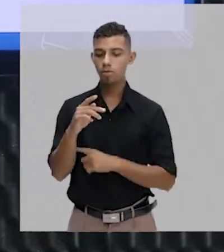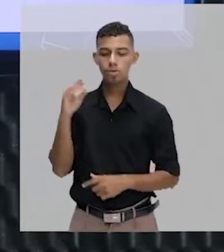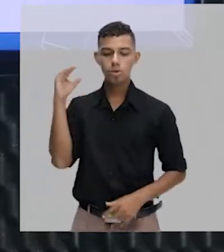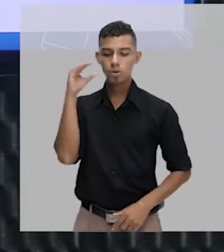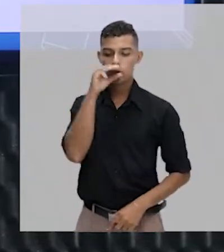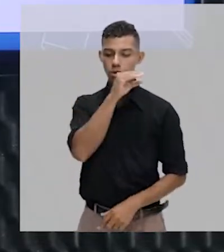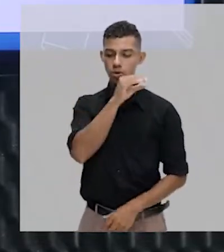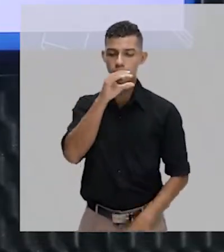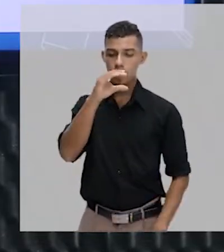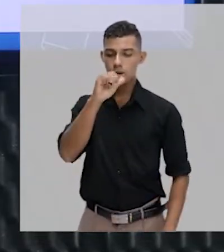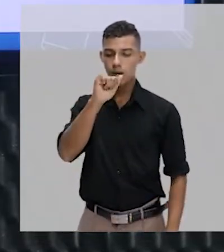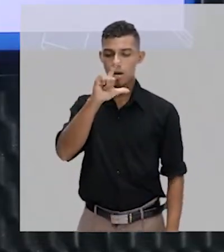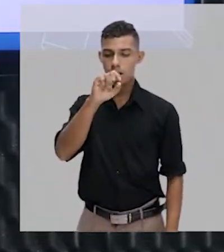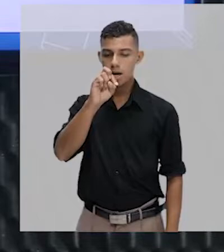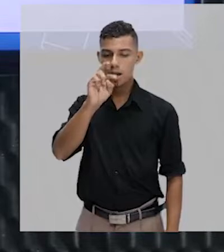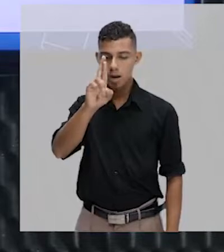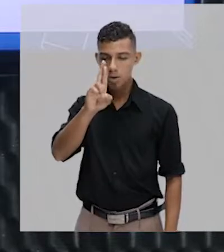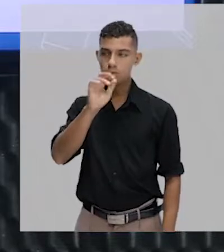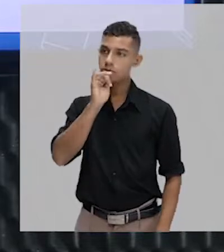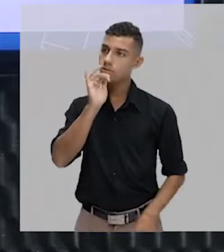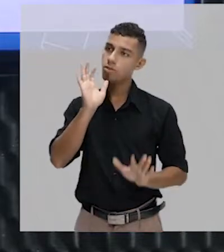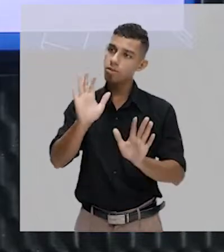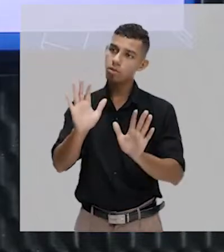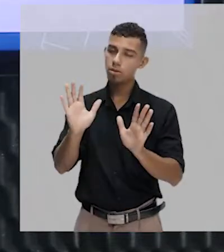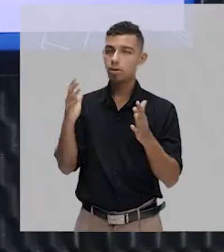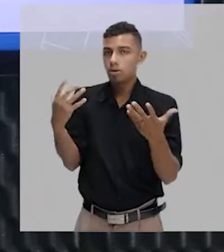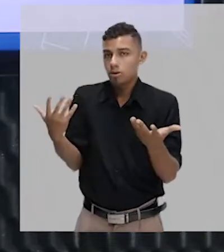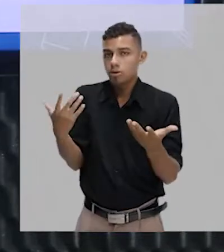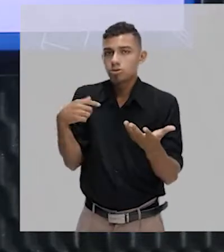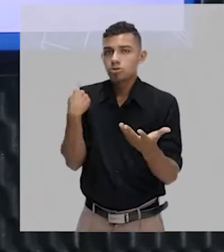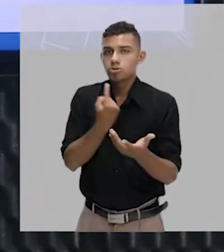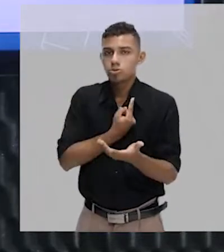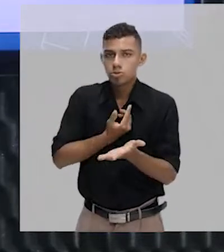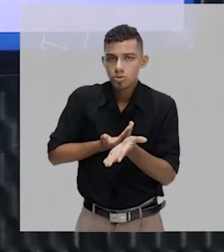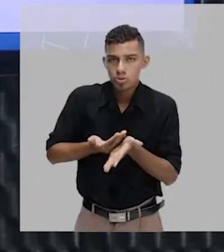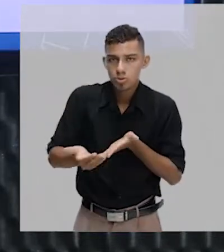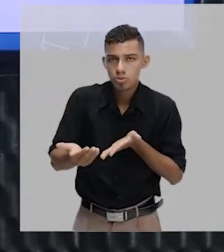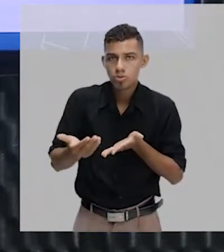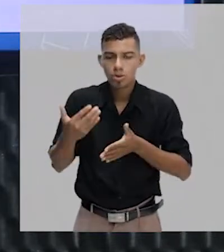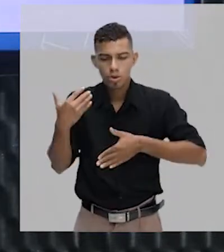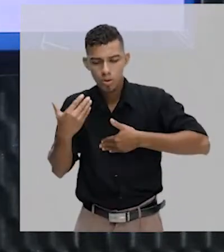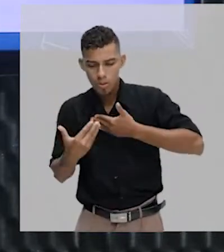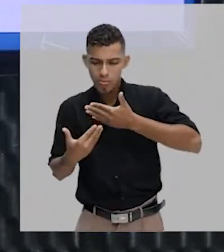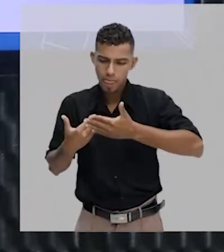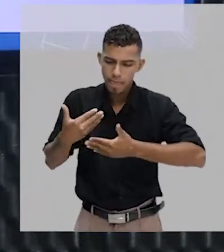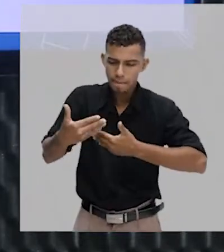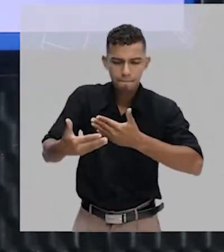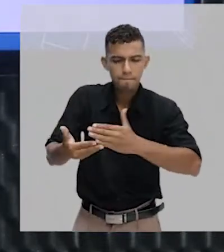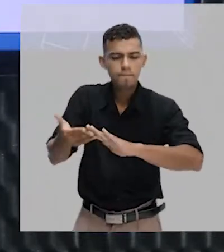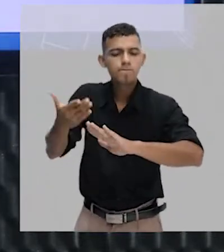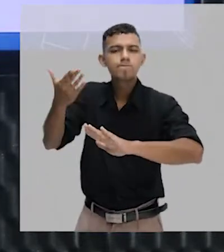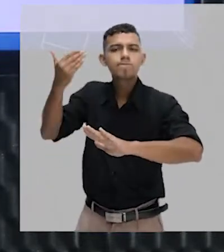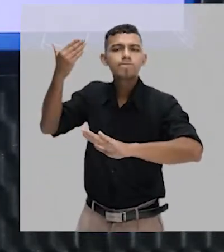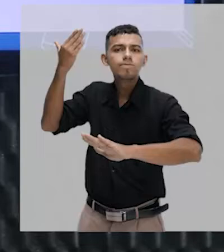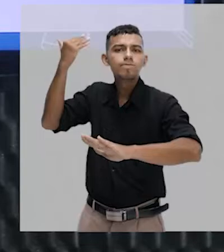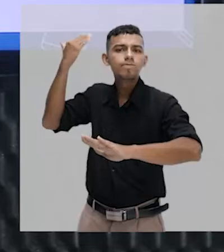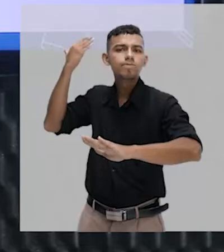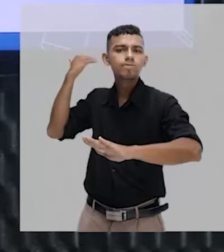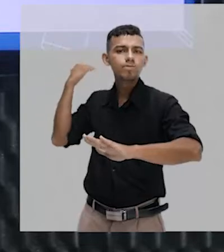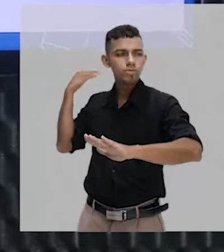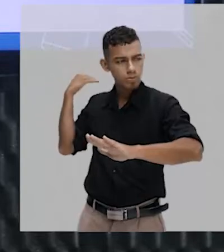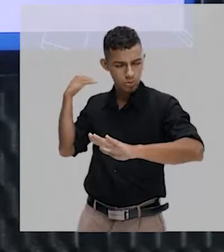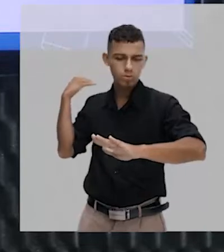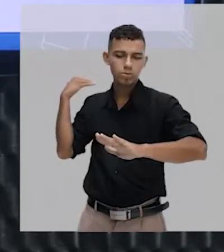Turma, é lógico que, como nós colocamos inicialmente, nós estamos num período muito antigo.